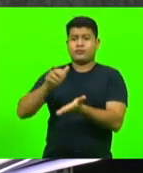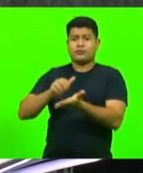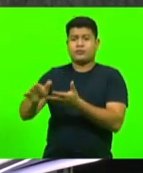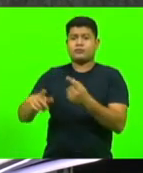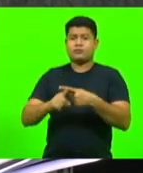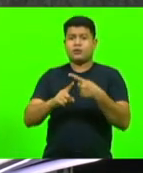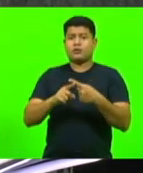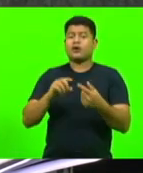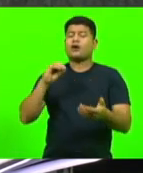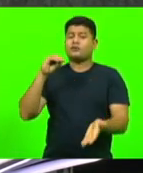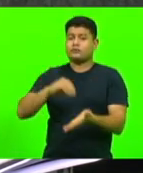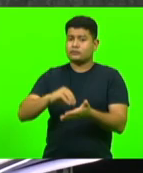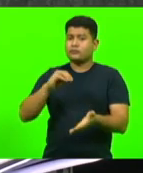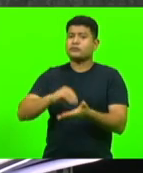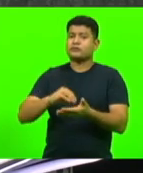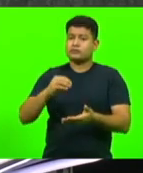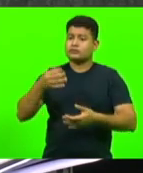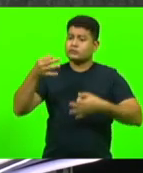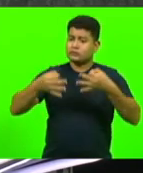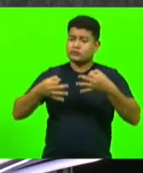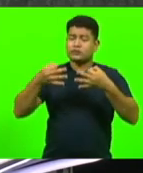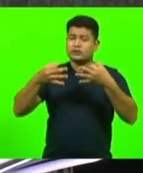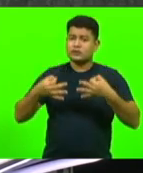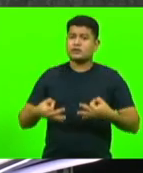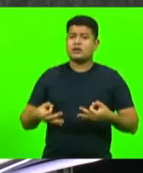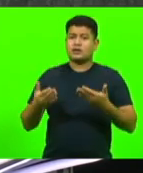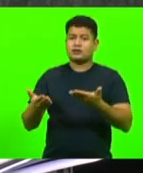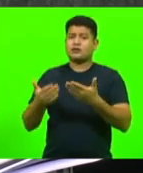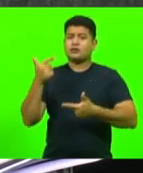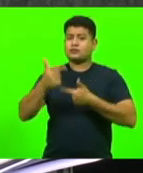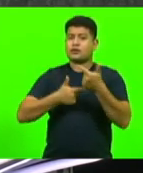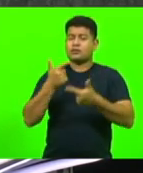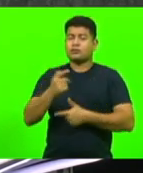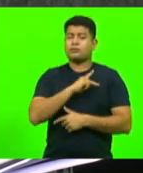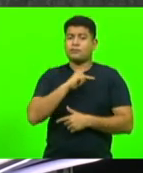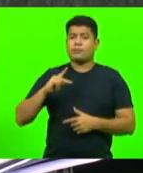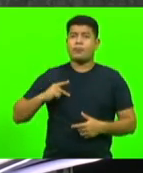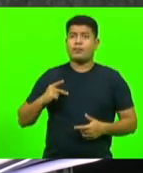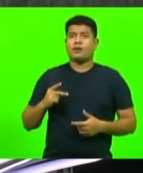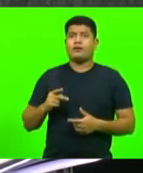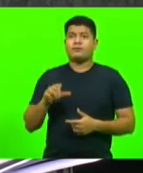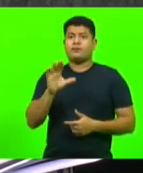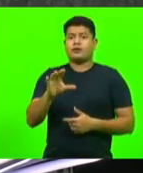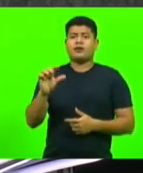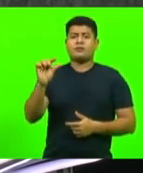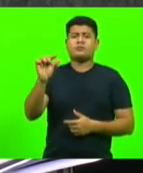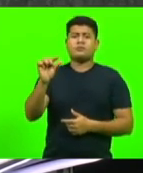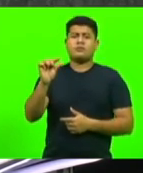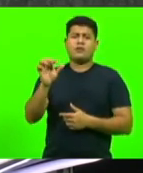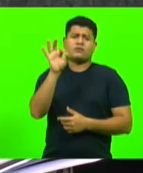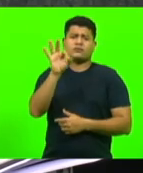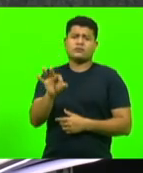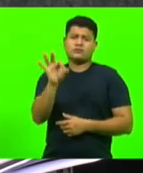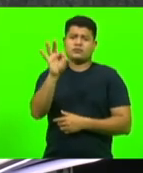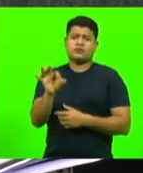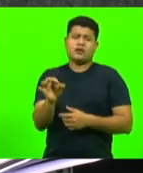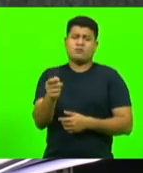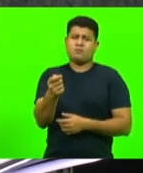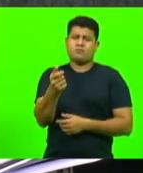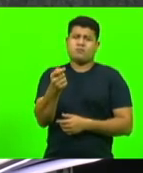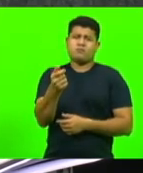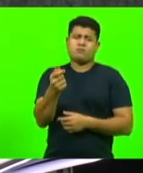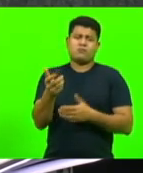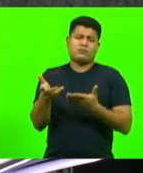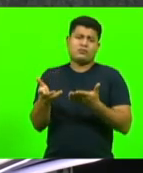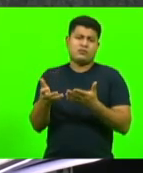foram corretos na sua função pública Mas isso é um pequeníssimo percentual é um percentual ínfimo